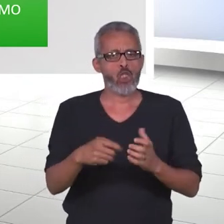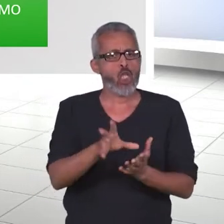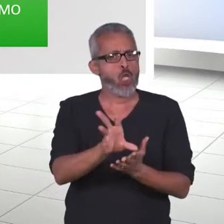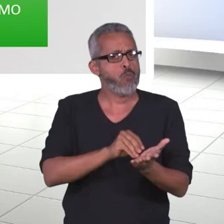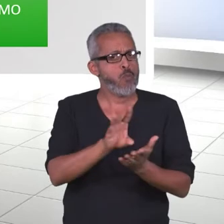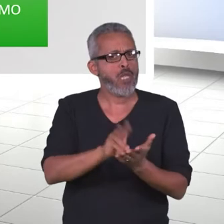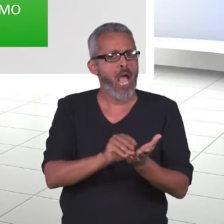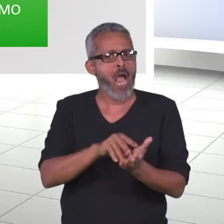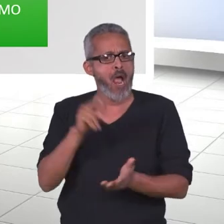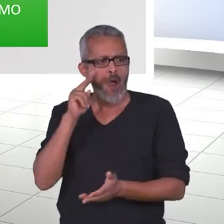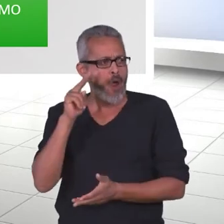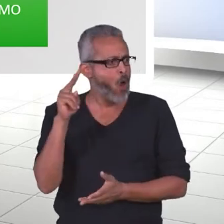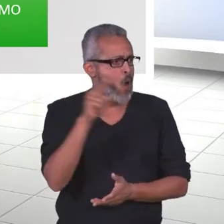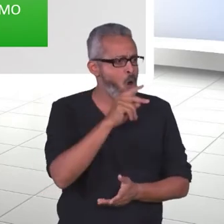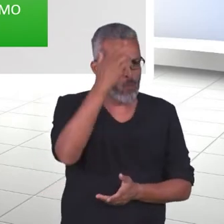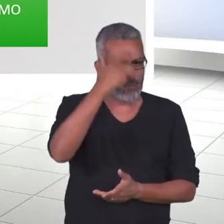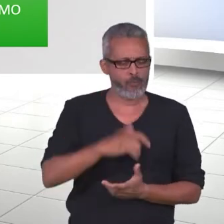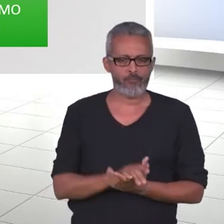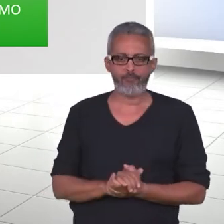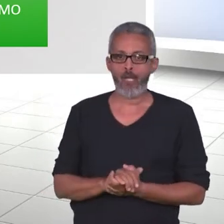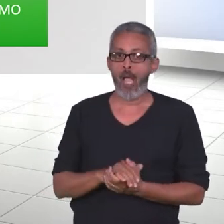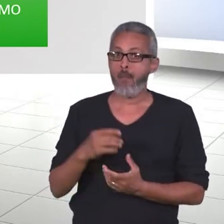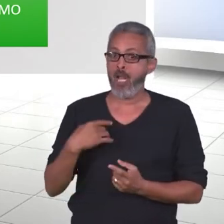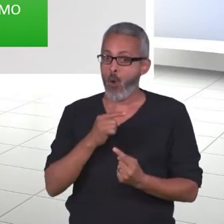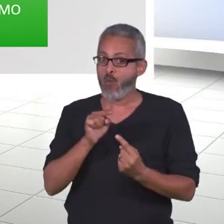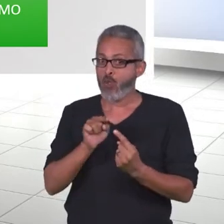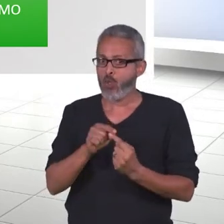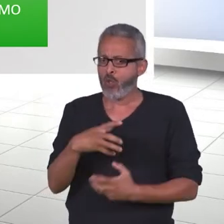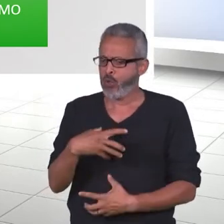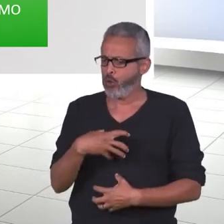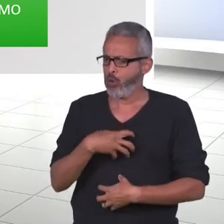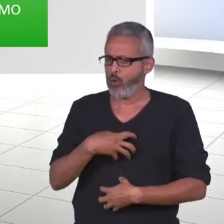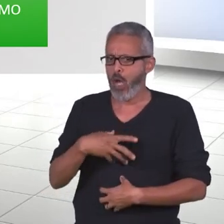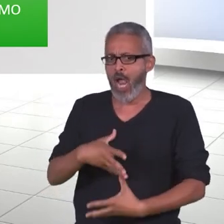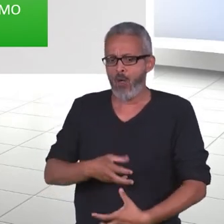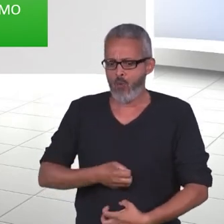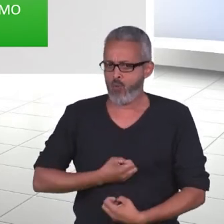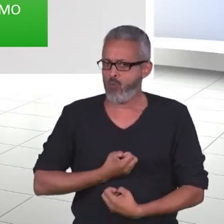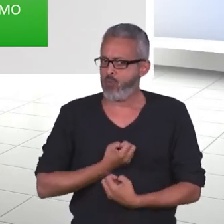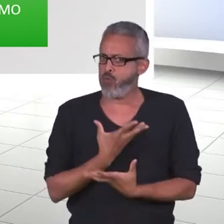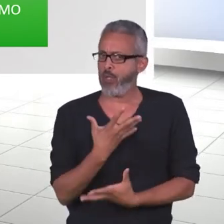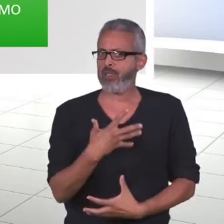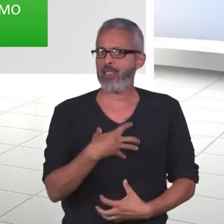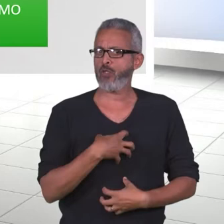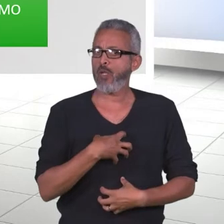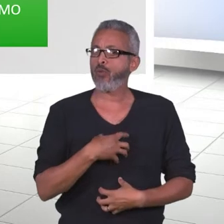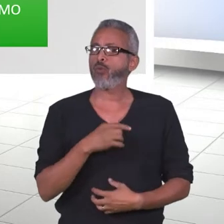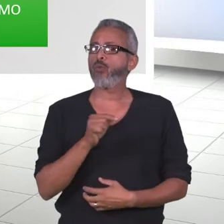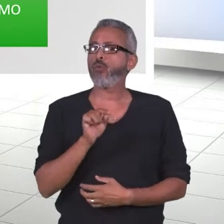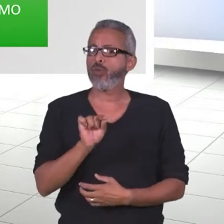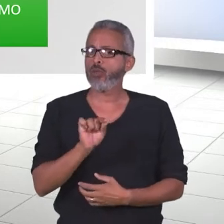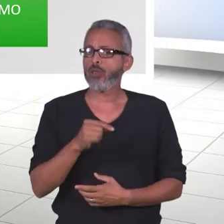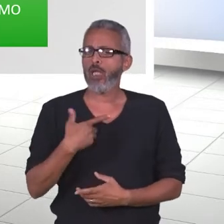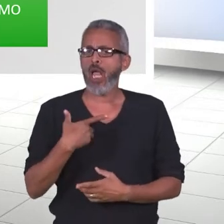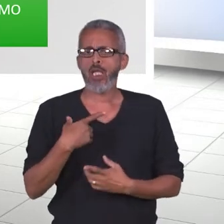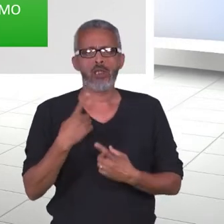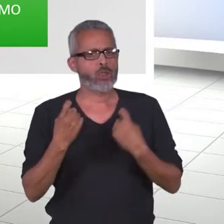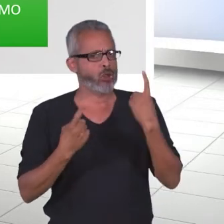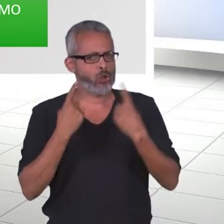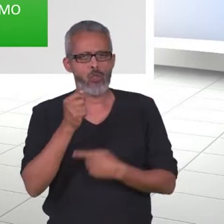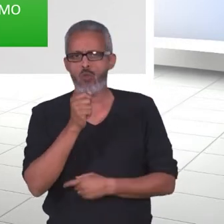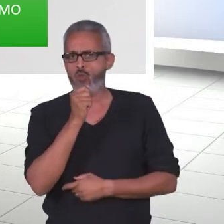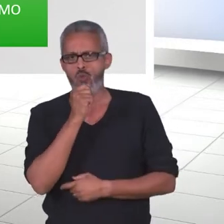pelos olhos, mas aquela subjetiva, sentida, que fosse a expressão dos seus sentimentos, sem